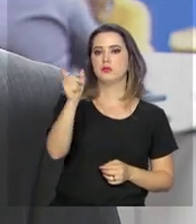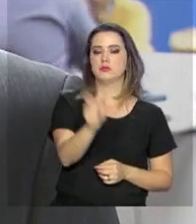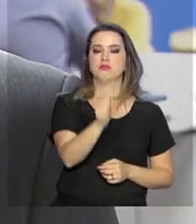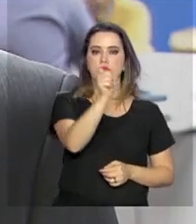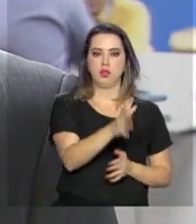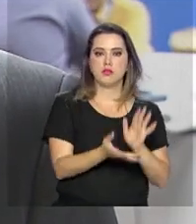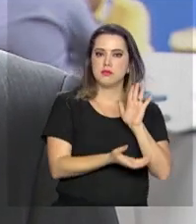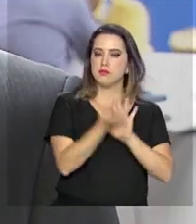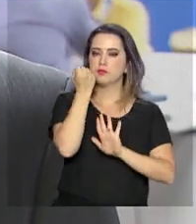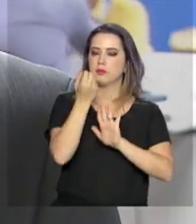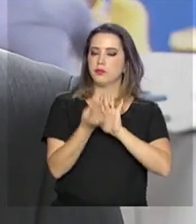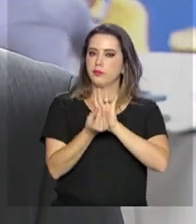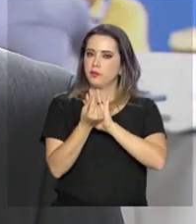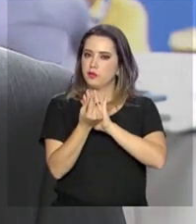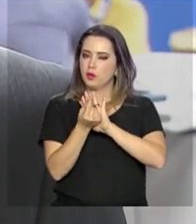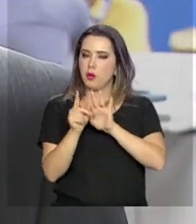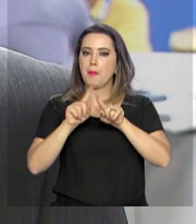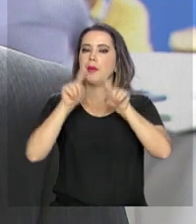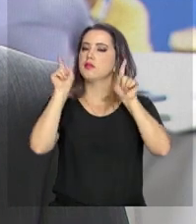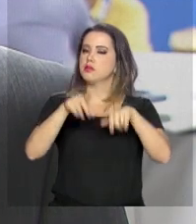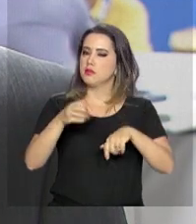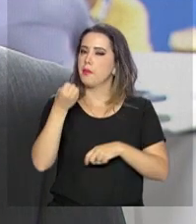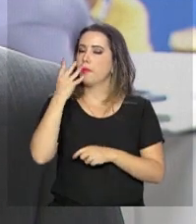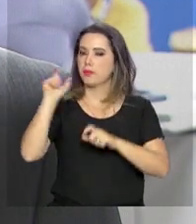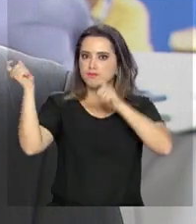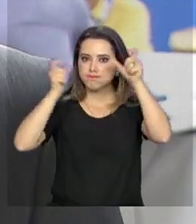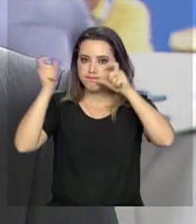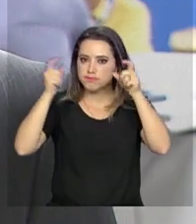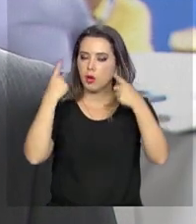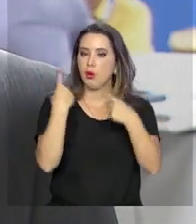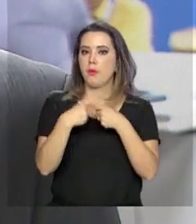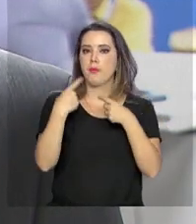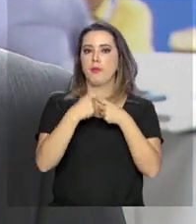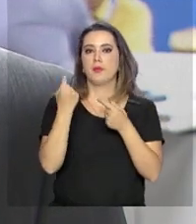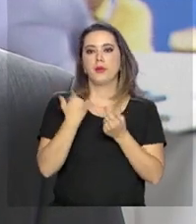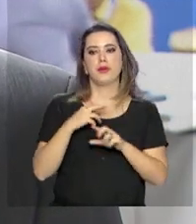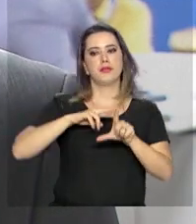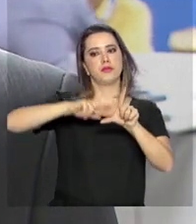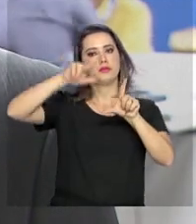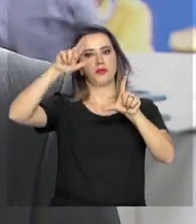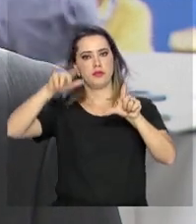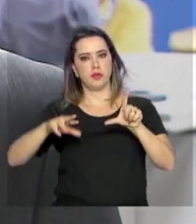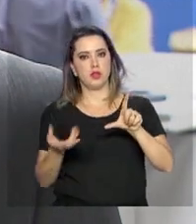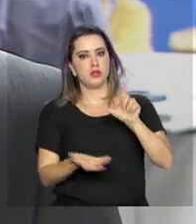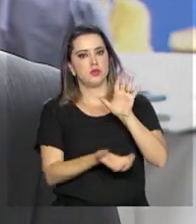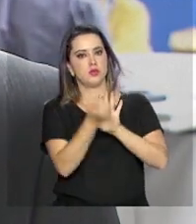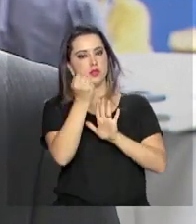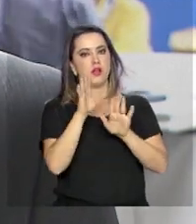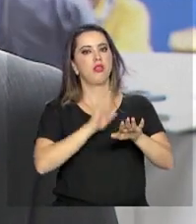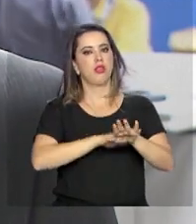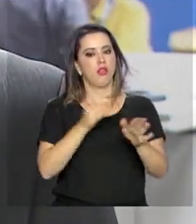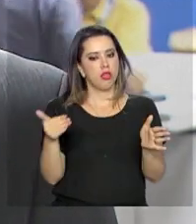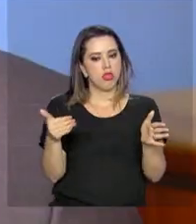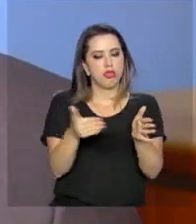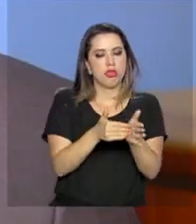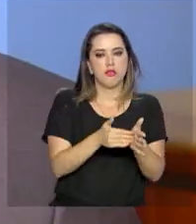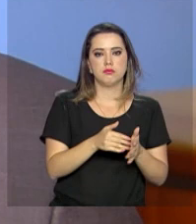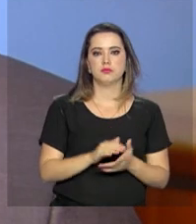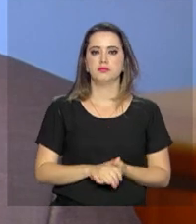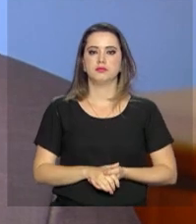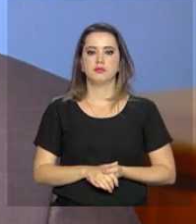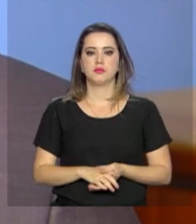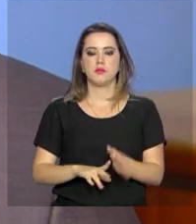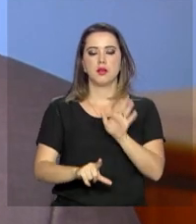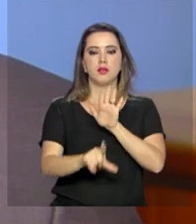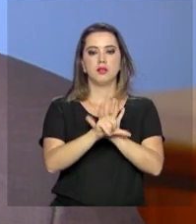retirem o dinheiro mas é bom elas ficarem atentas porque essa flexibilização dos saques têm prazo definido a lei